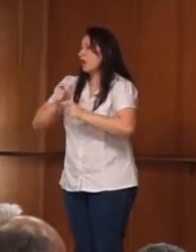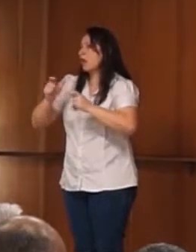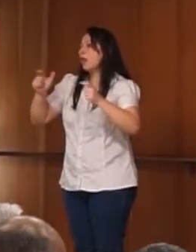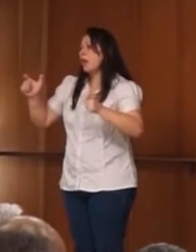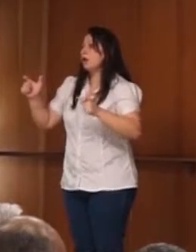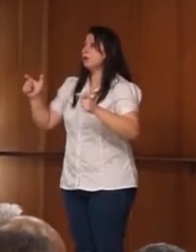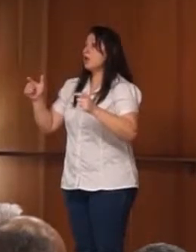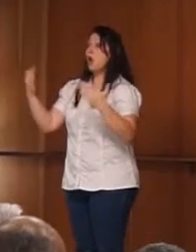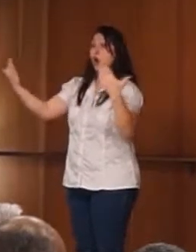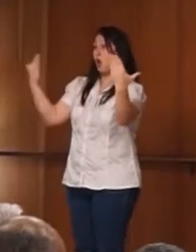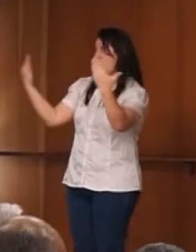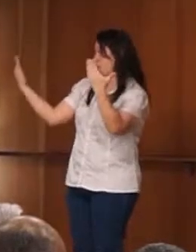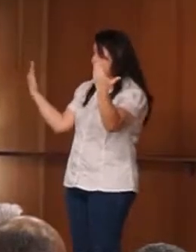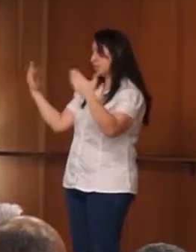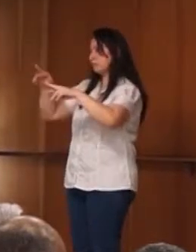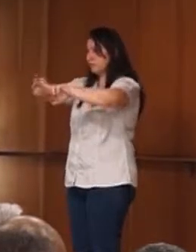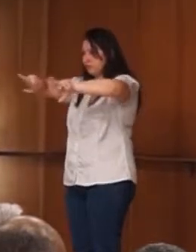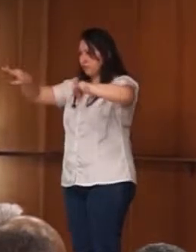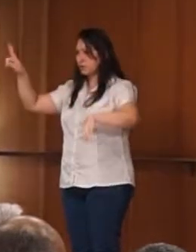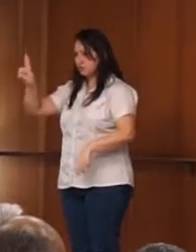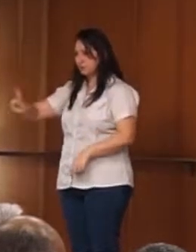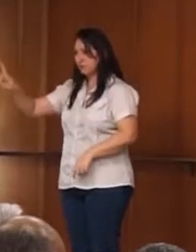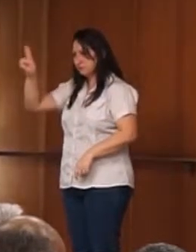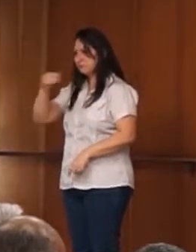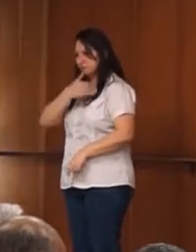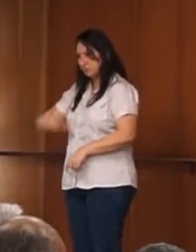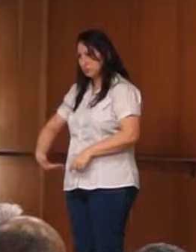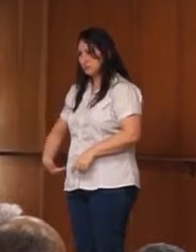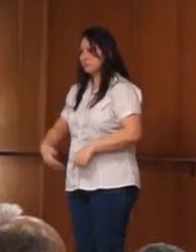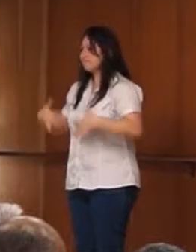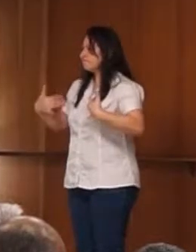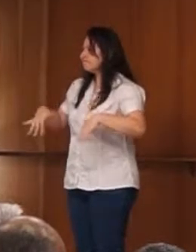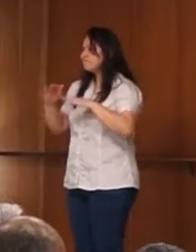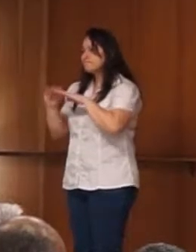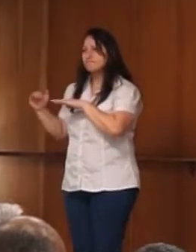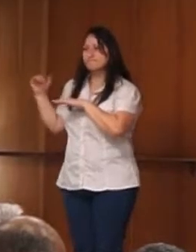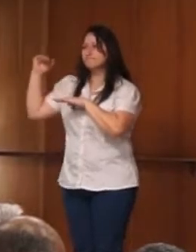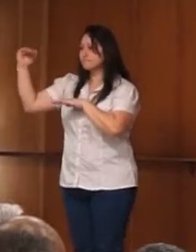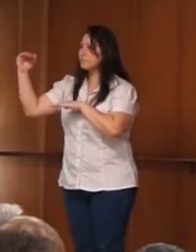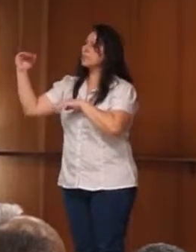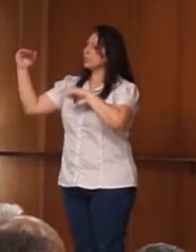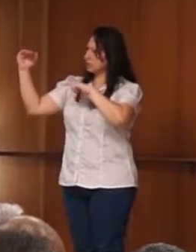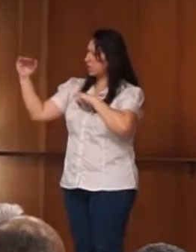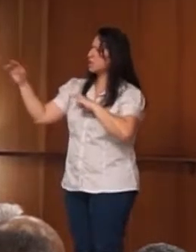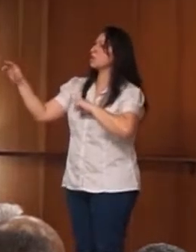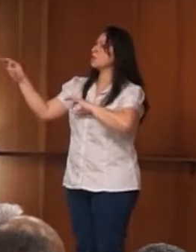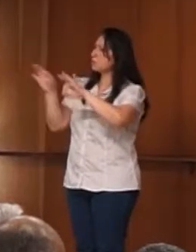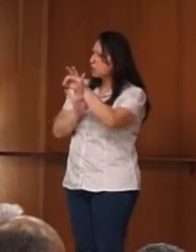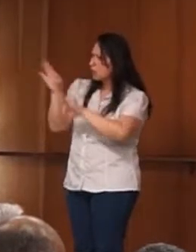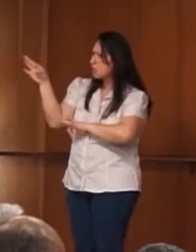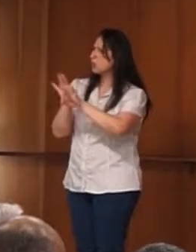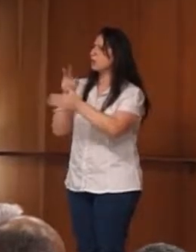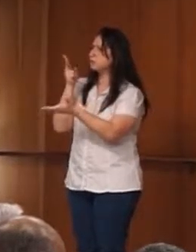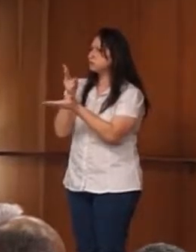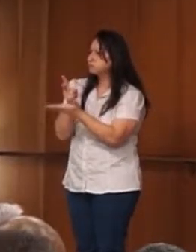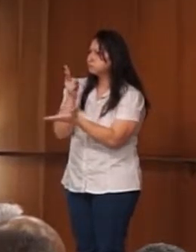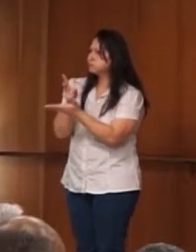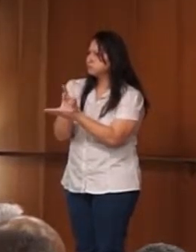dentre as universidades públicas aqui. Então, temos um programa robusto de permanência do